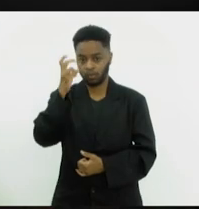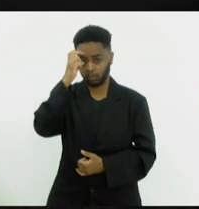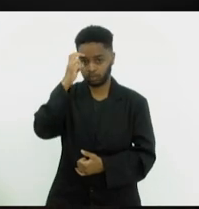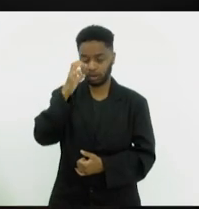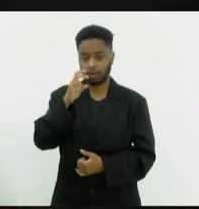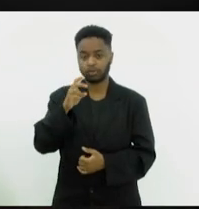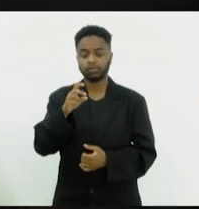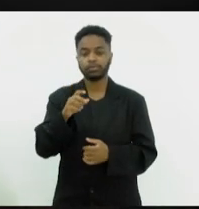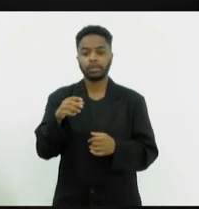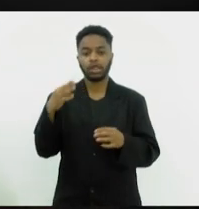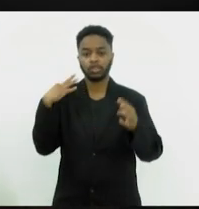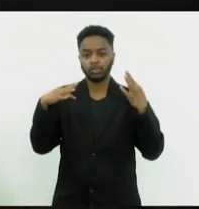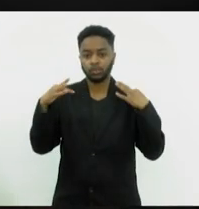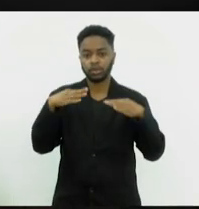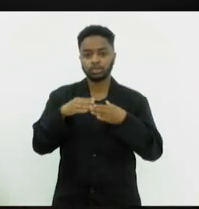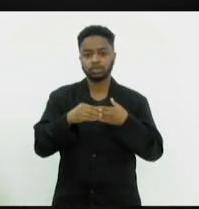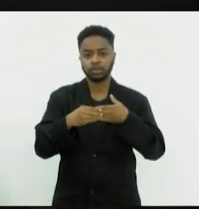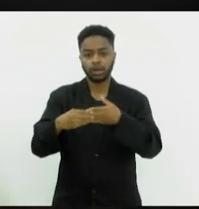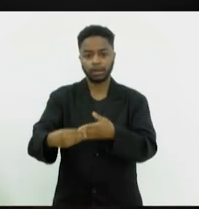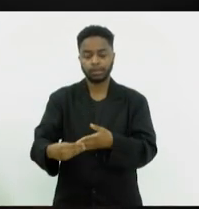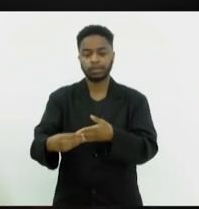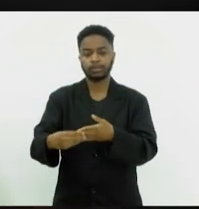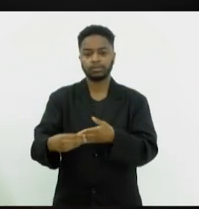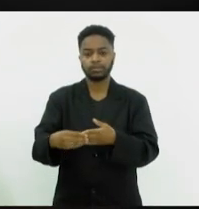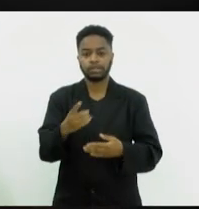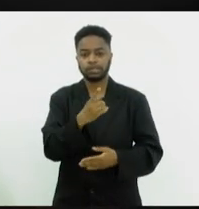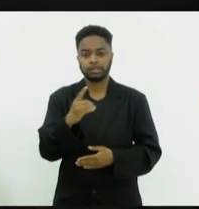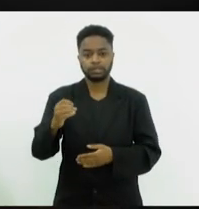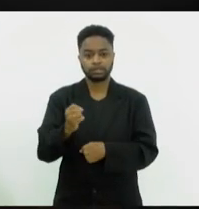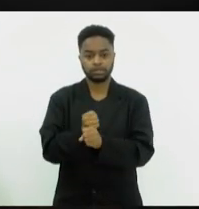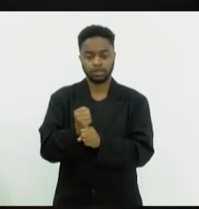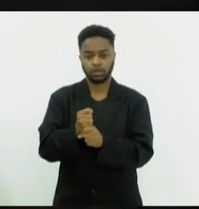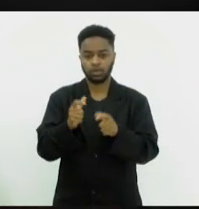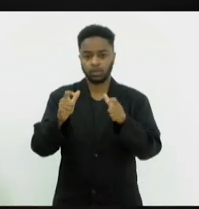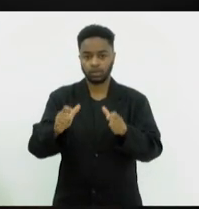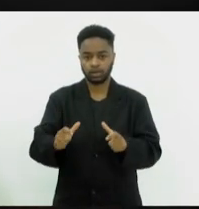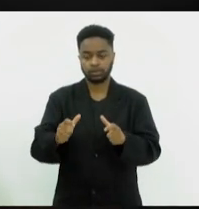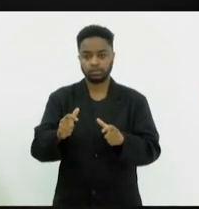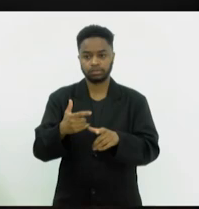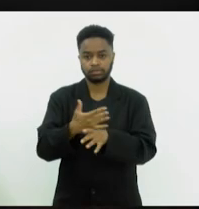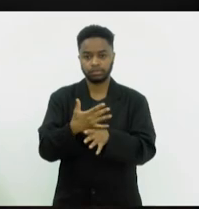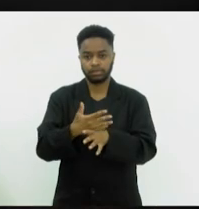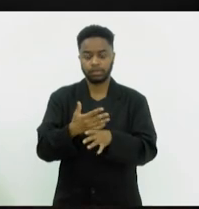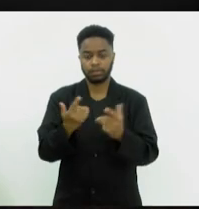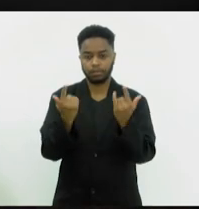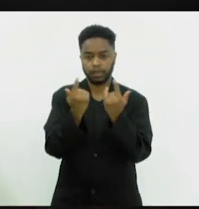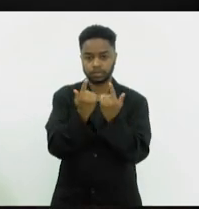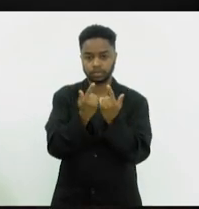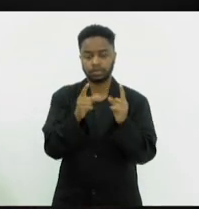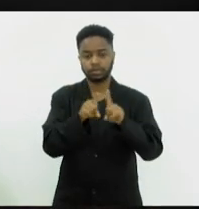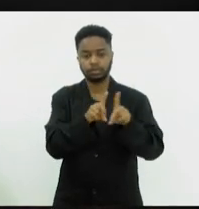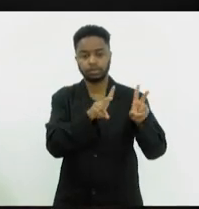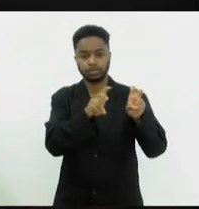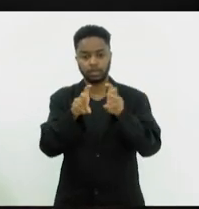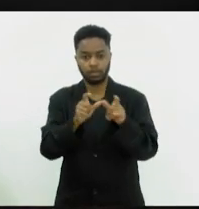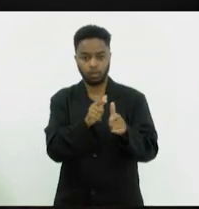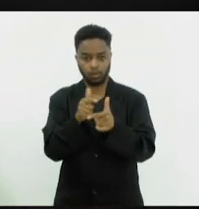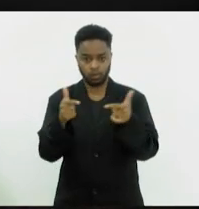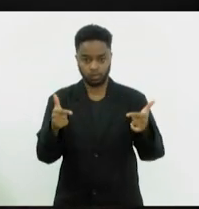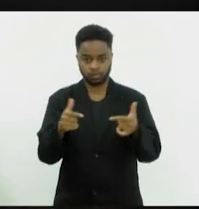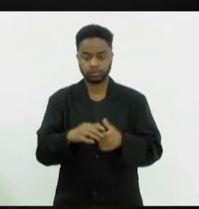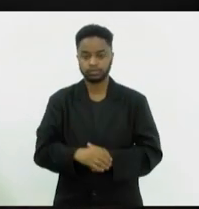rota turística religiosa Caminho das Centenárias, localizada no município de Magé, e dá outras